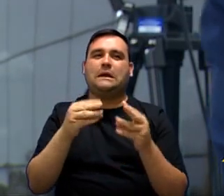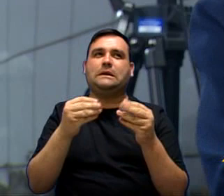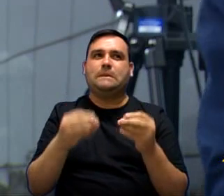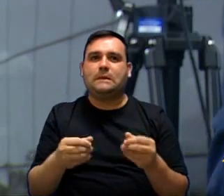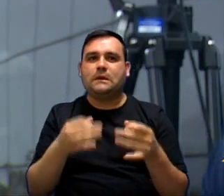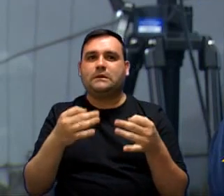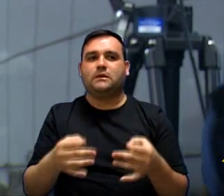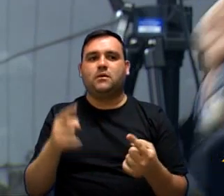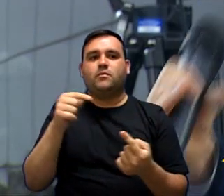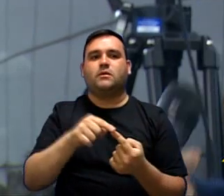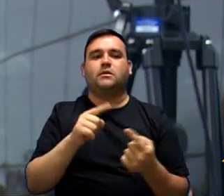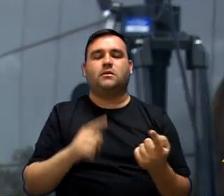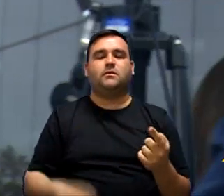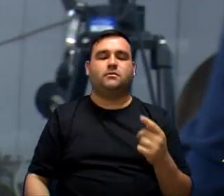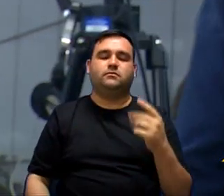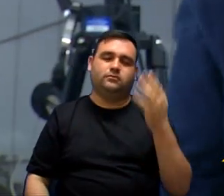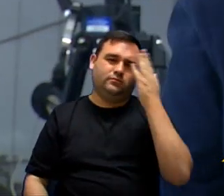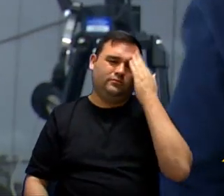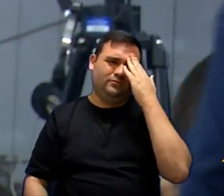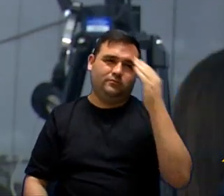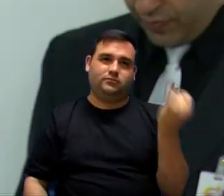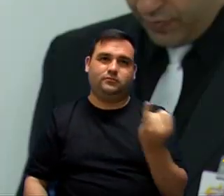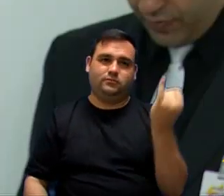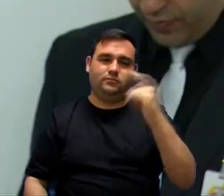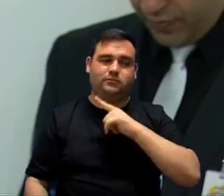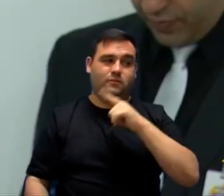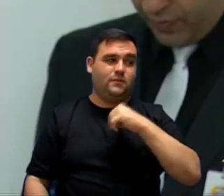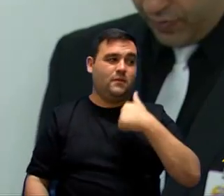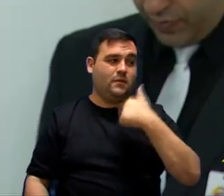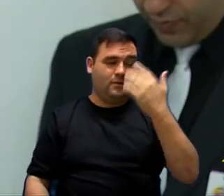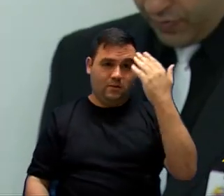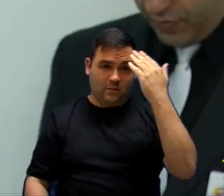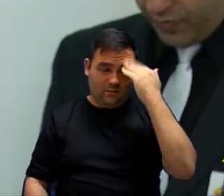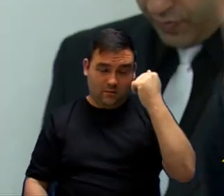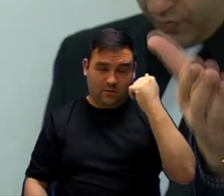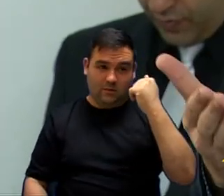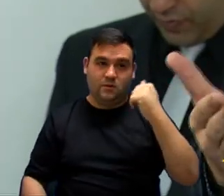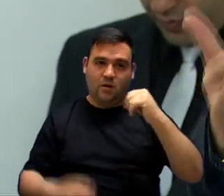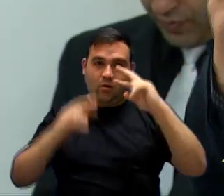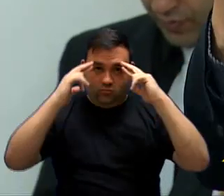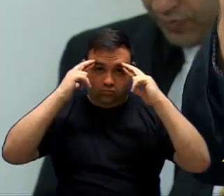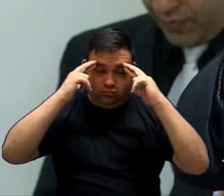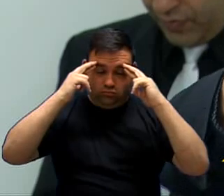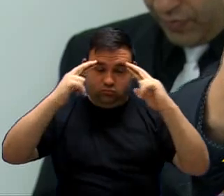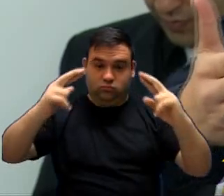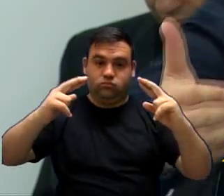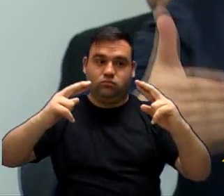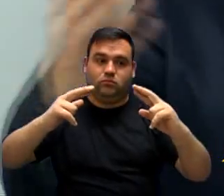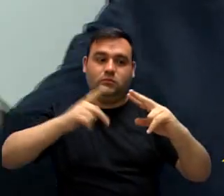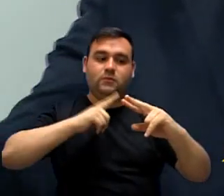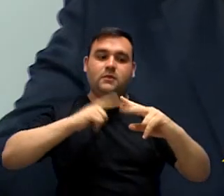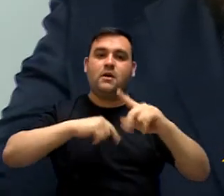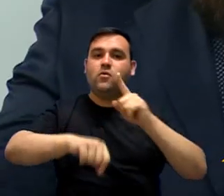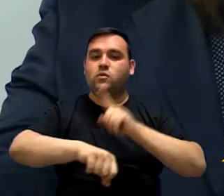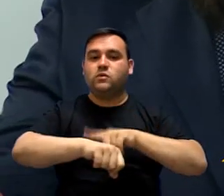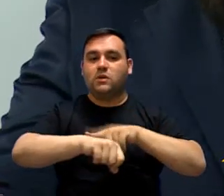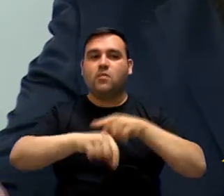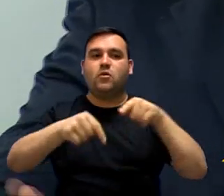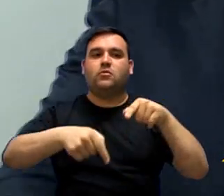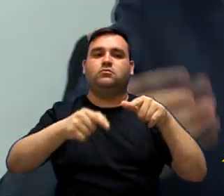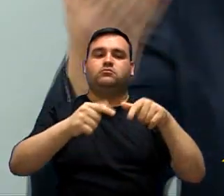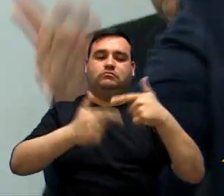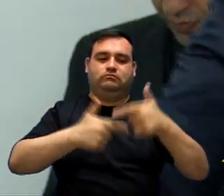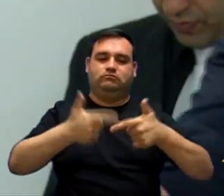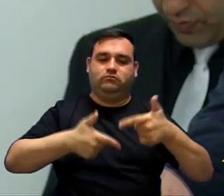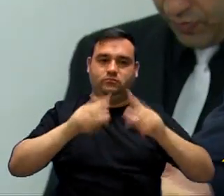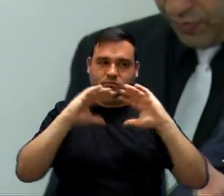específico. Muito obrigado, vereador. Eu entendo perfeitamente. Eu sei que respeito o tempo que vocês têm de casa, com